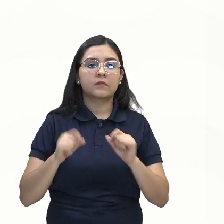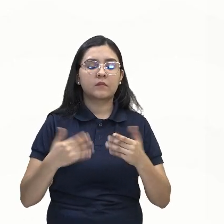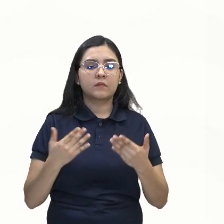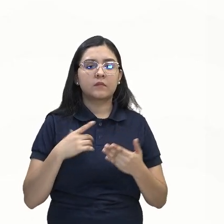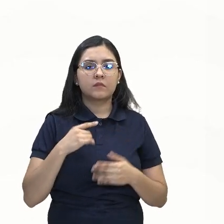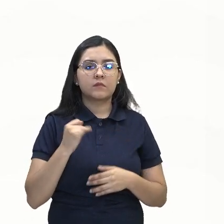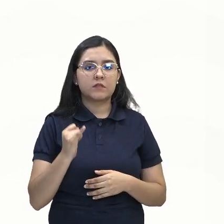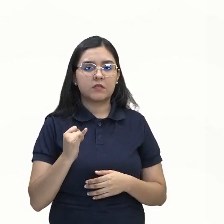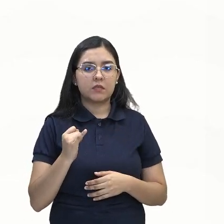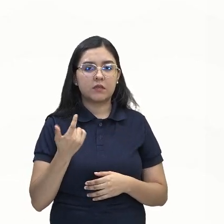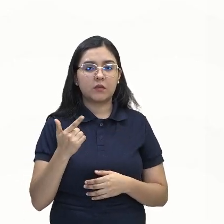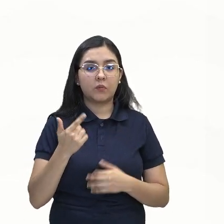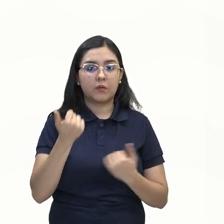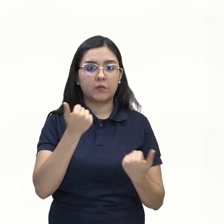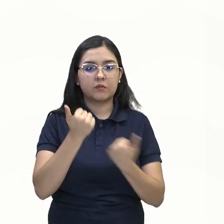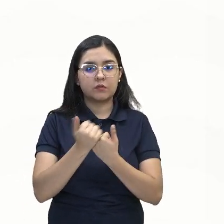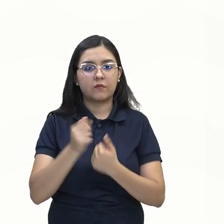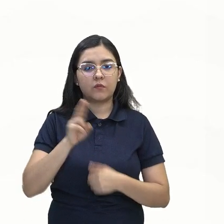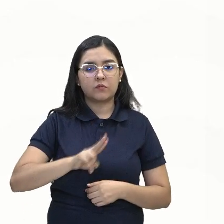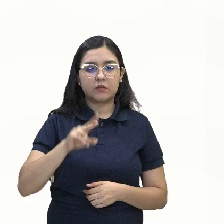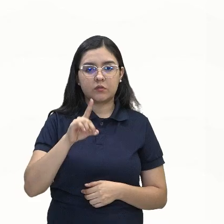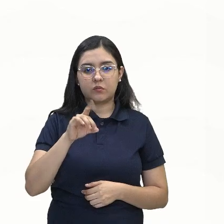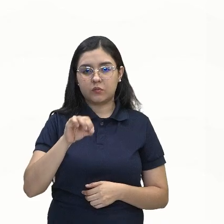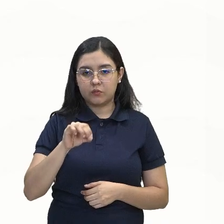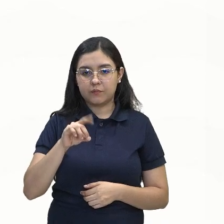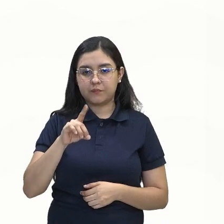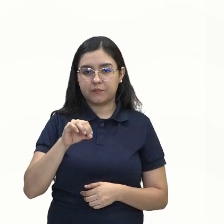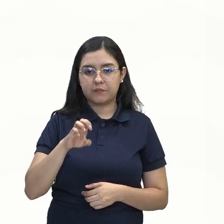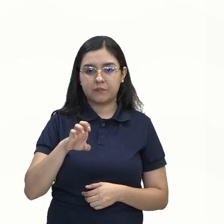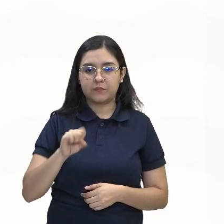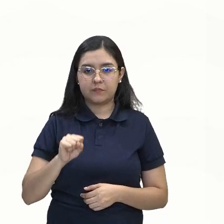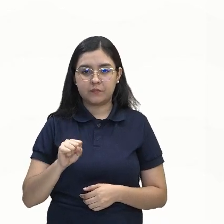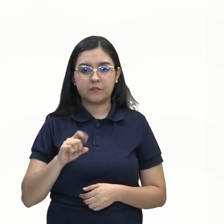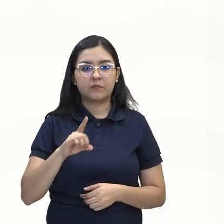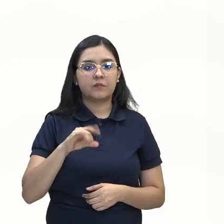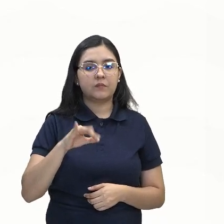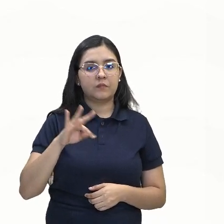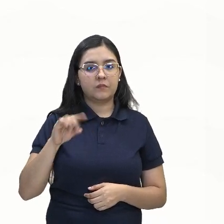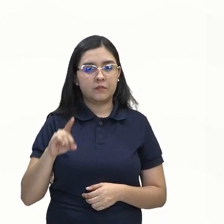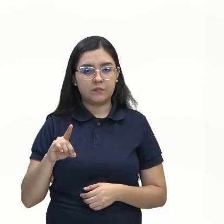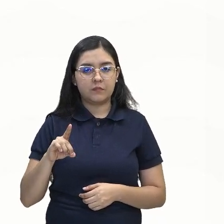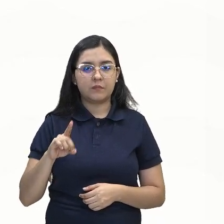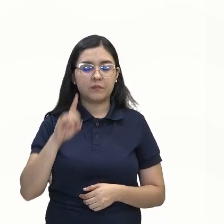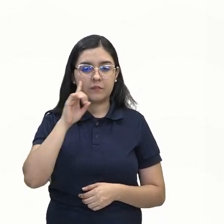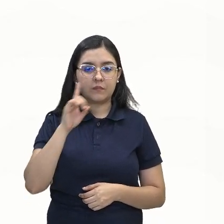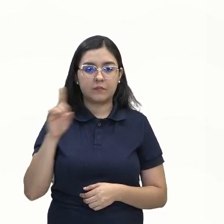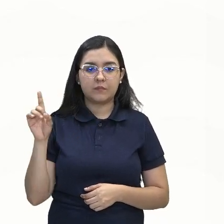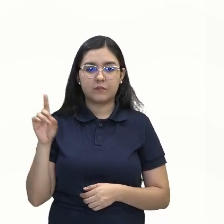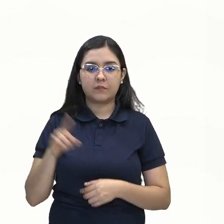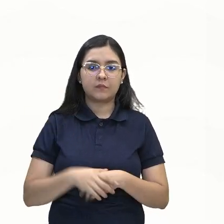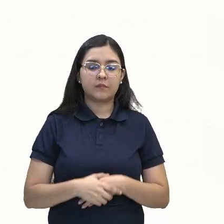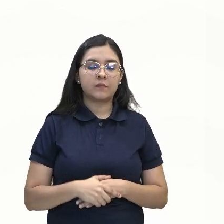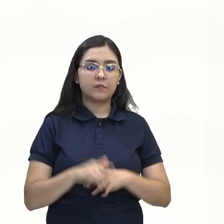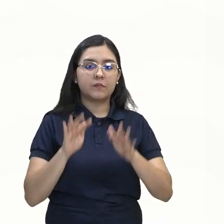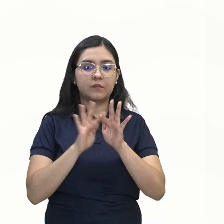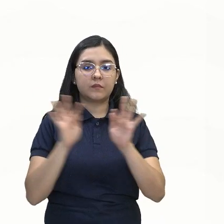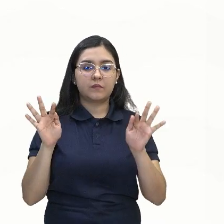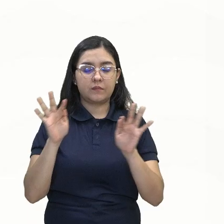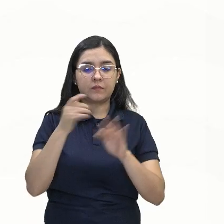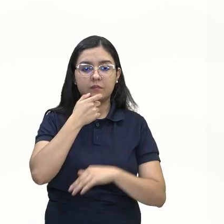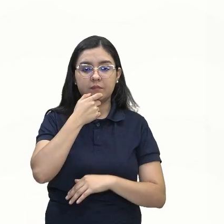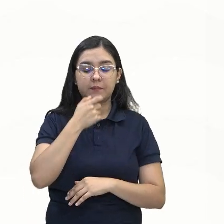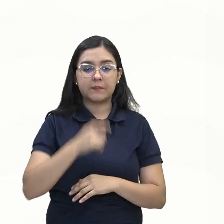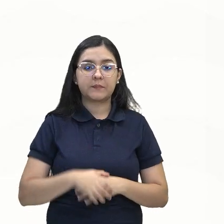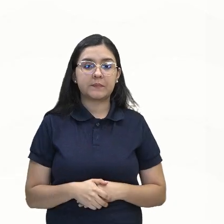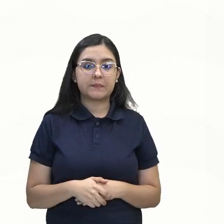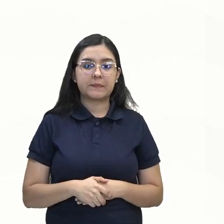auxiliar na minha question tag, eu vou utilizar um desses aqui, ó. Do, does or did. Indigenous people protect the